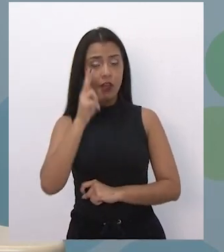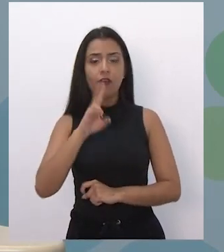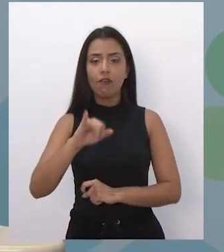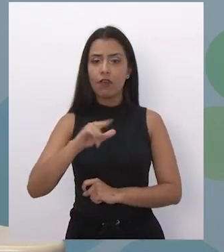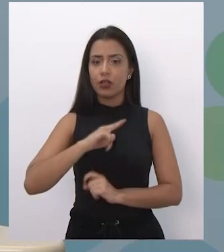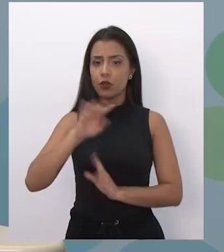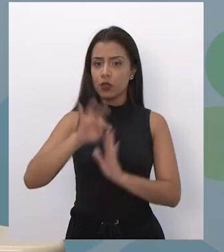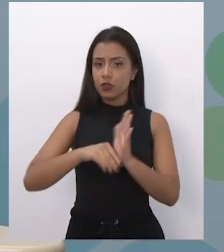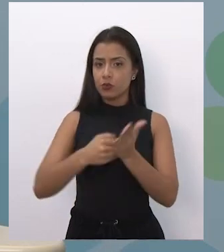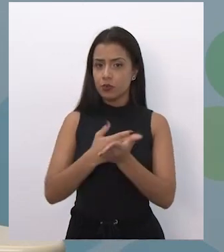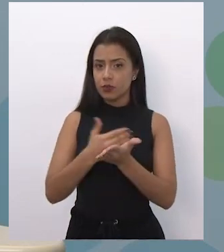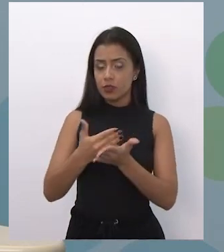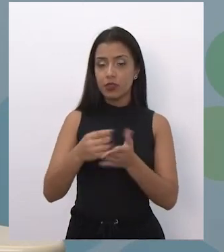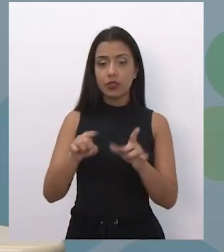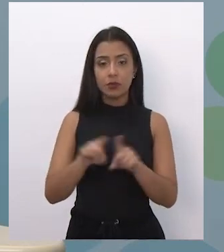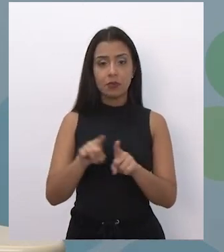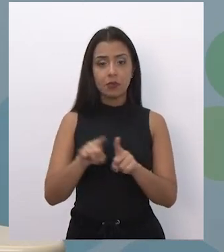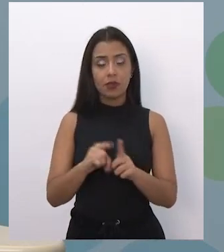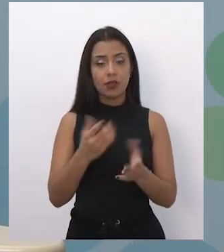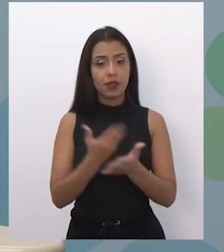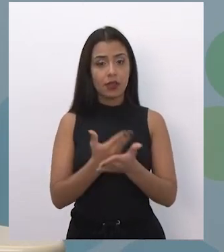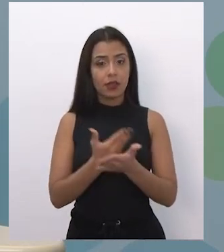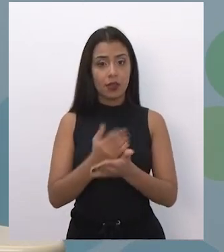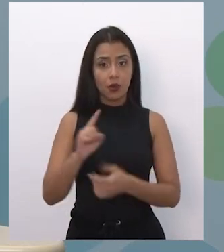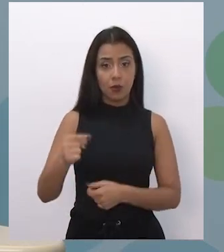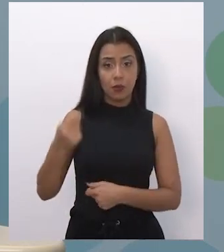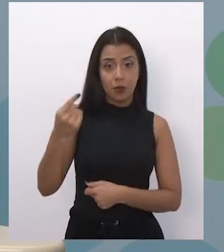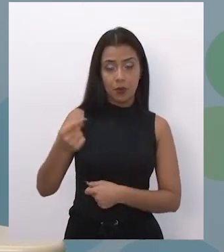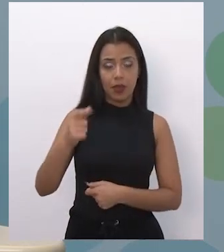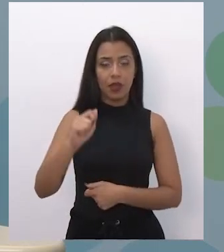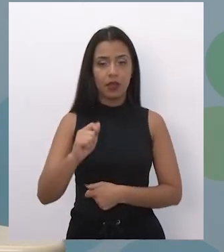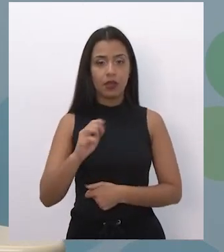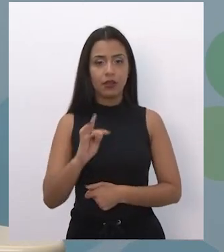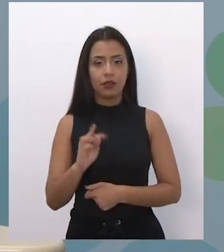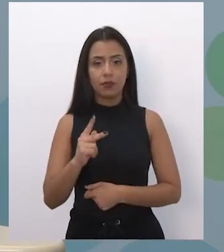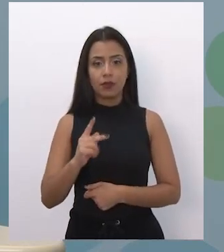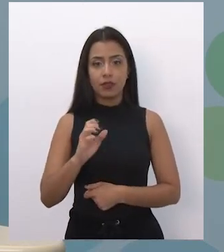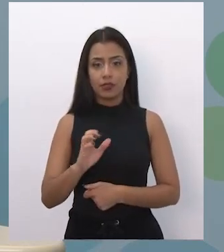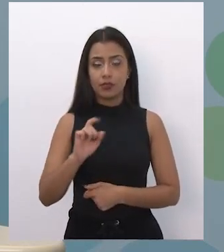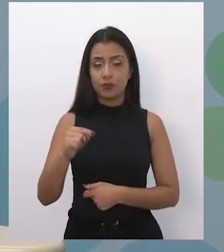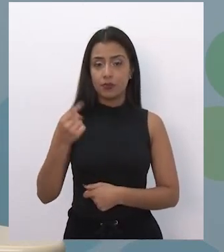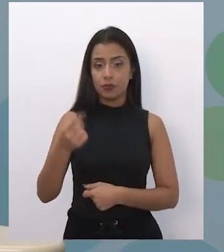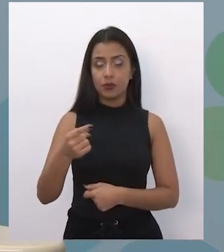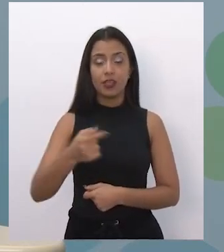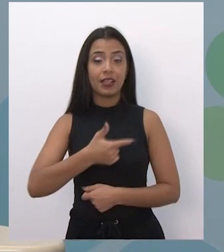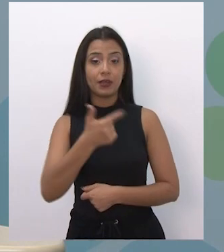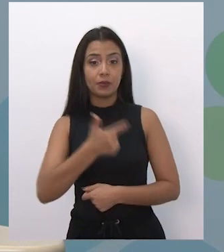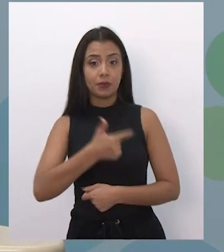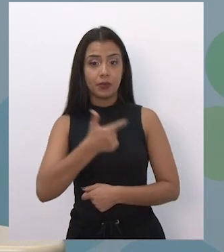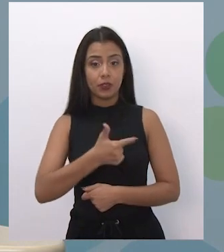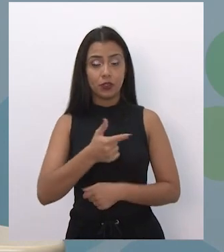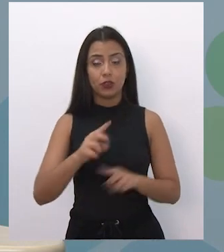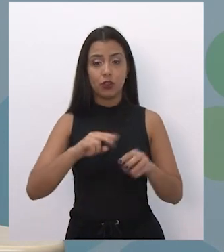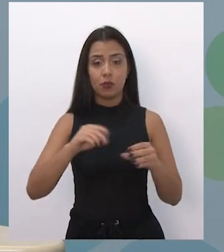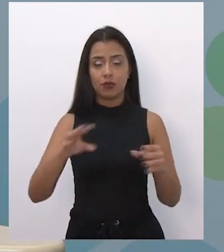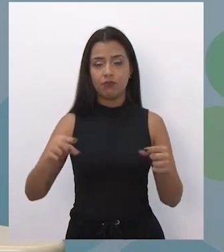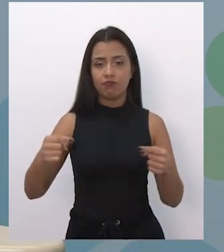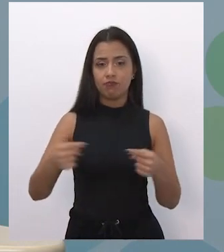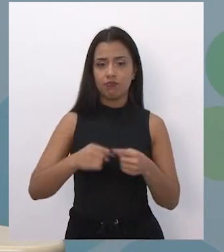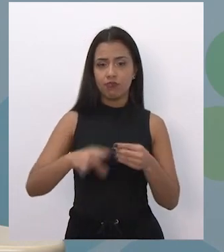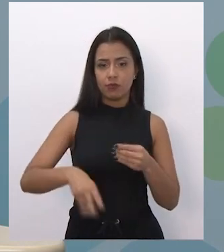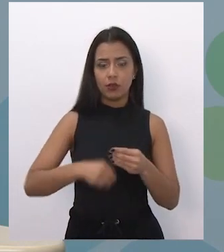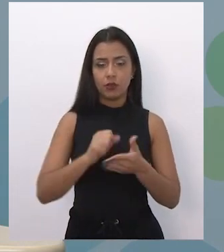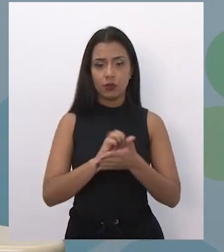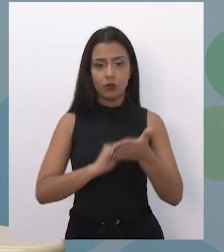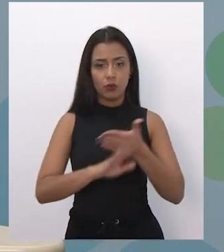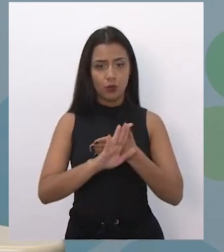introdutórios, comentados e tudo mais na próxima TPC, que a gente vai fazer uma parte 2 sobre esse tema de fundamentos do currículo, tá bom? Então, todo mundo vai ser